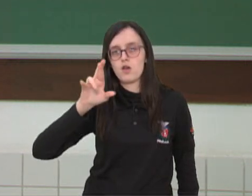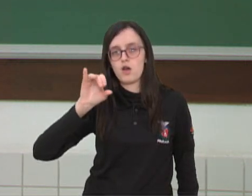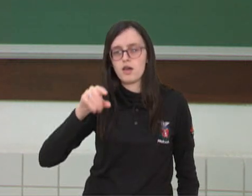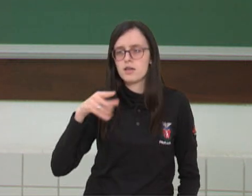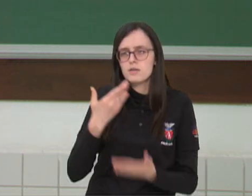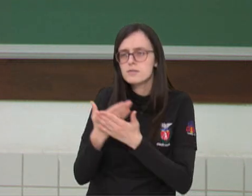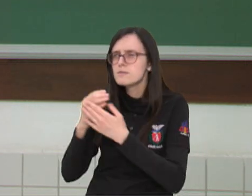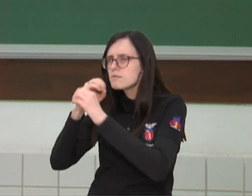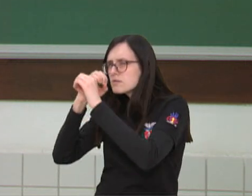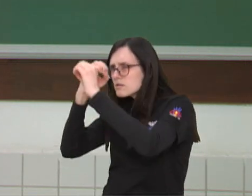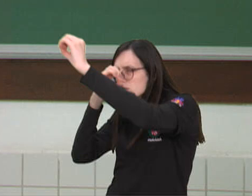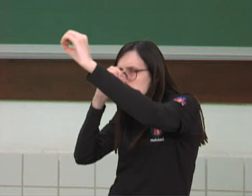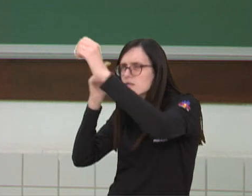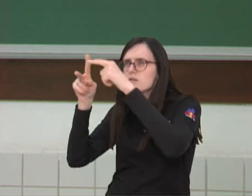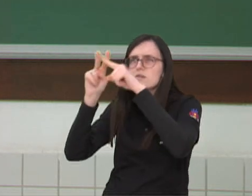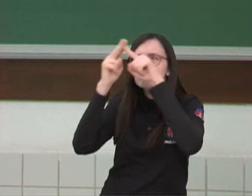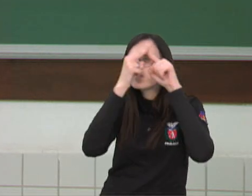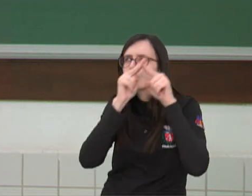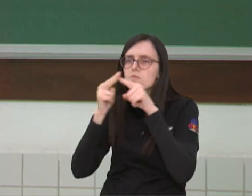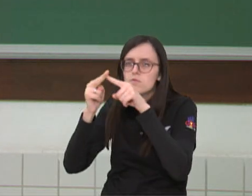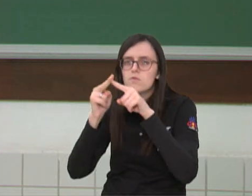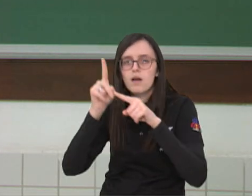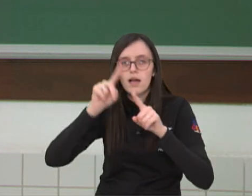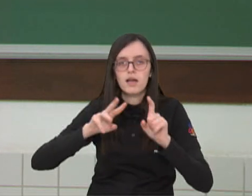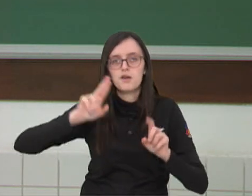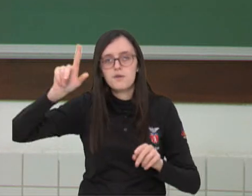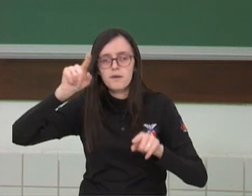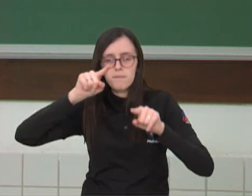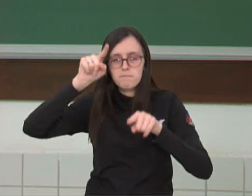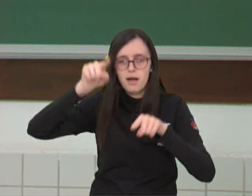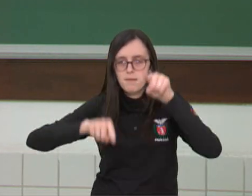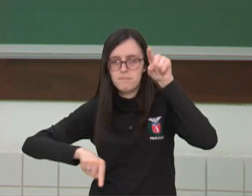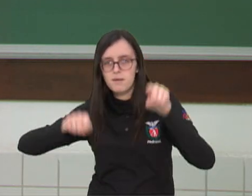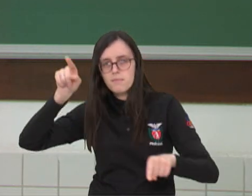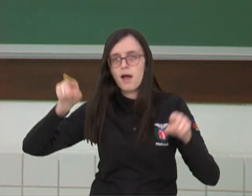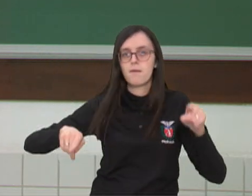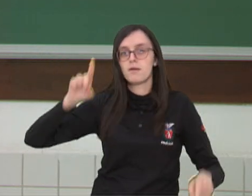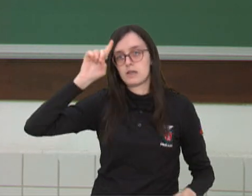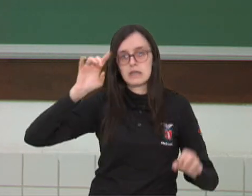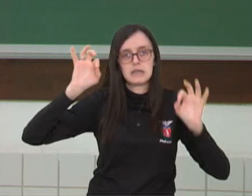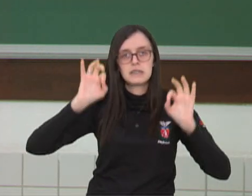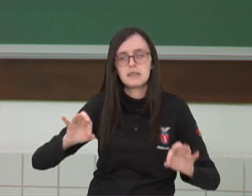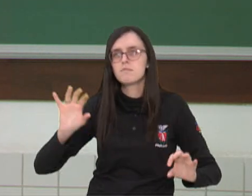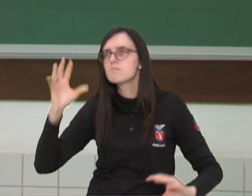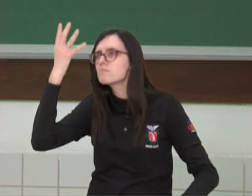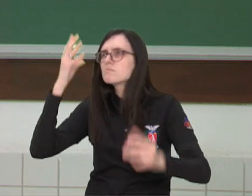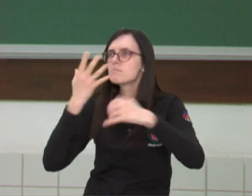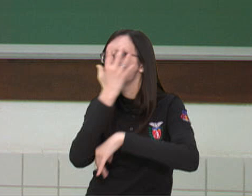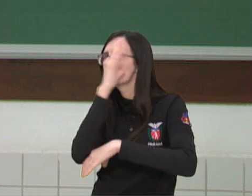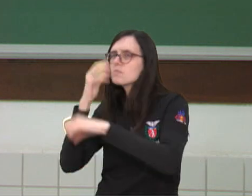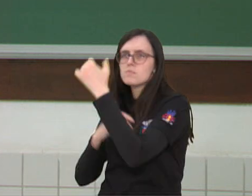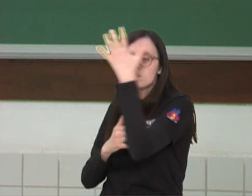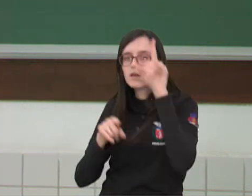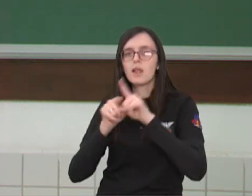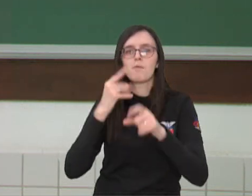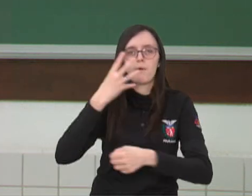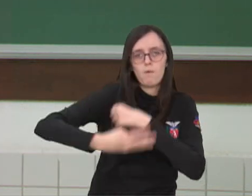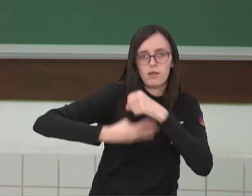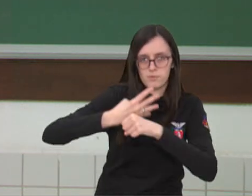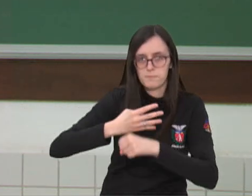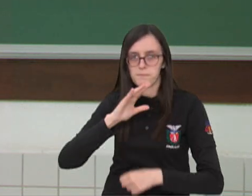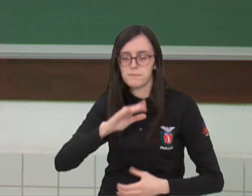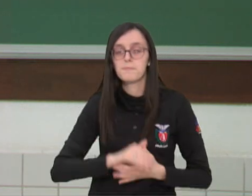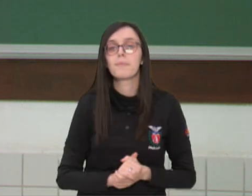astrônomos, corrigiu as diferenças que nós tínhamos do calendário em relação aos eventos da natureza, estações do ano. Então,